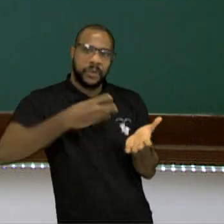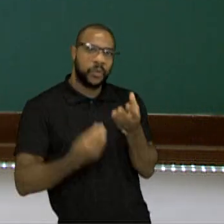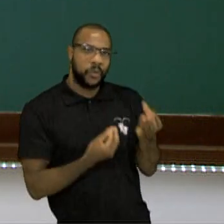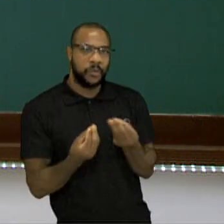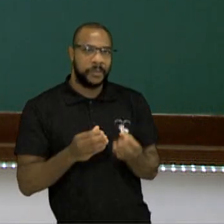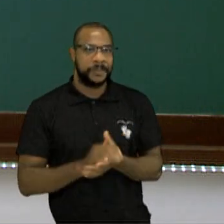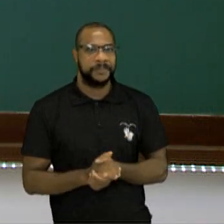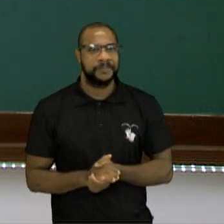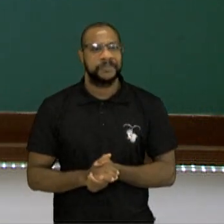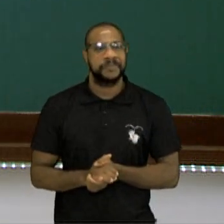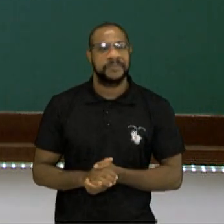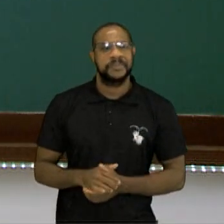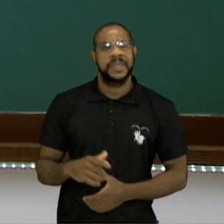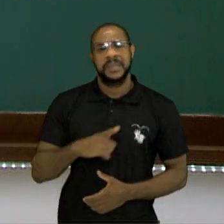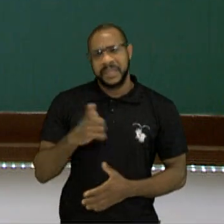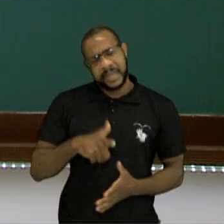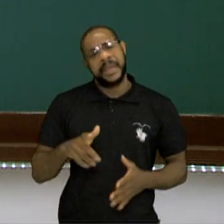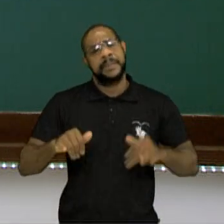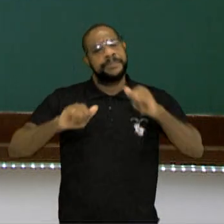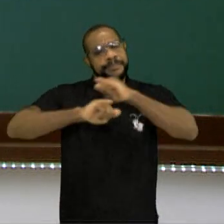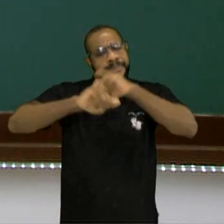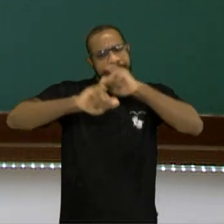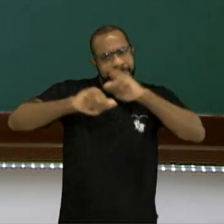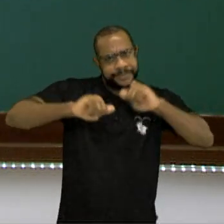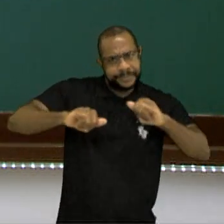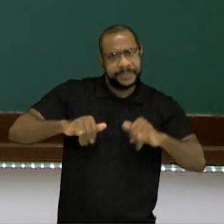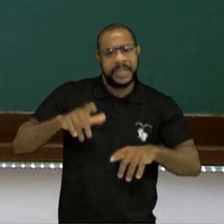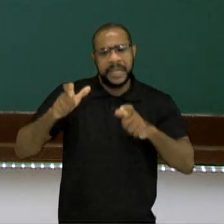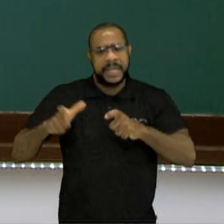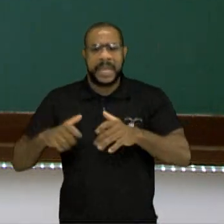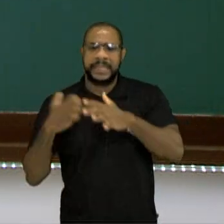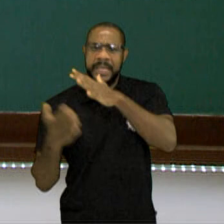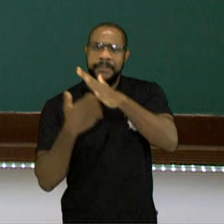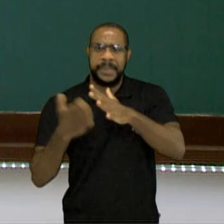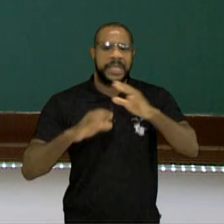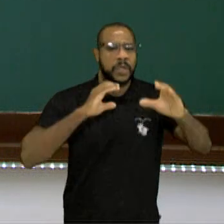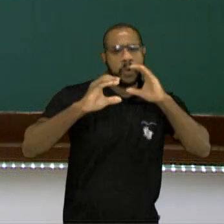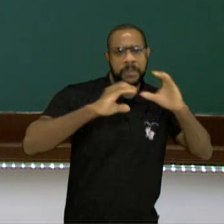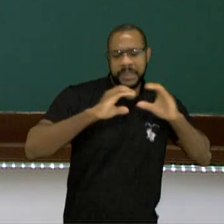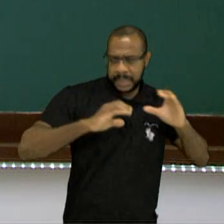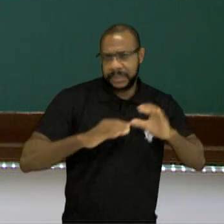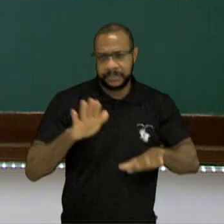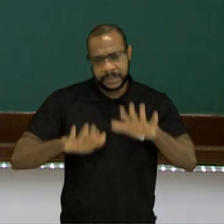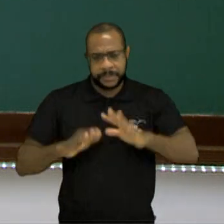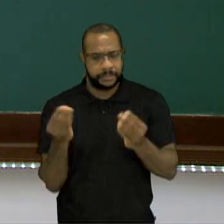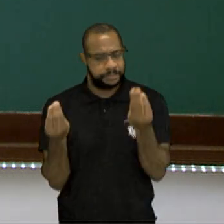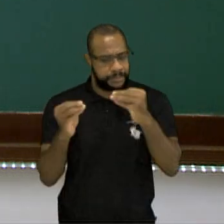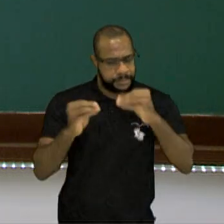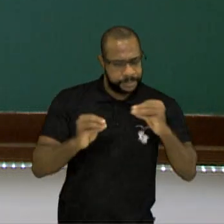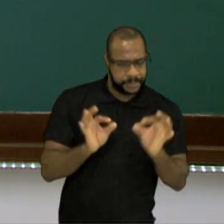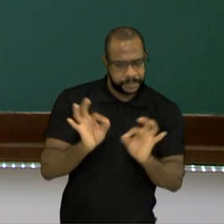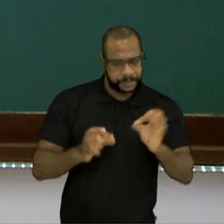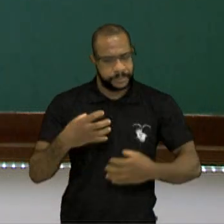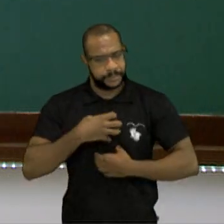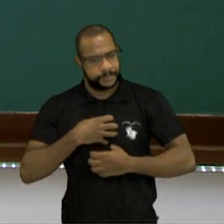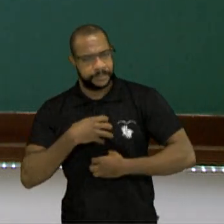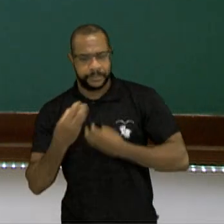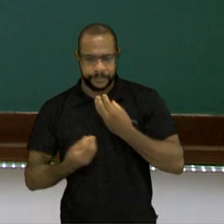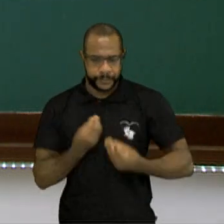questão de publicidade de cada meio de comunicação nomear essa seção conforme o seu gosto, conforme a sua